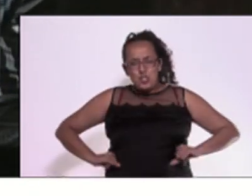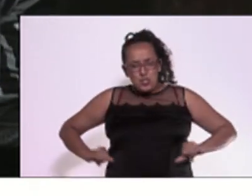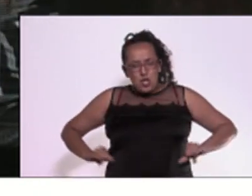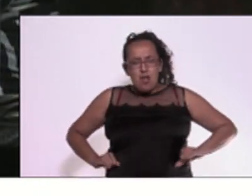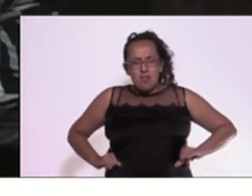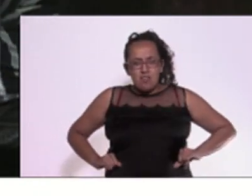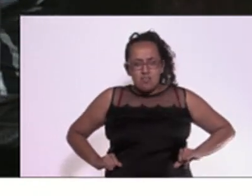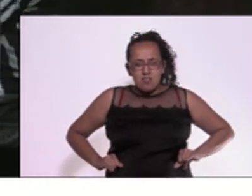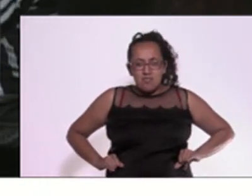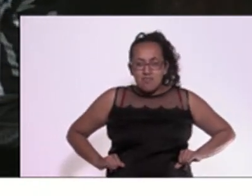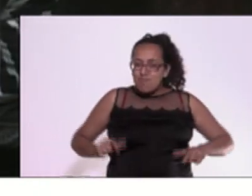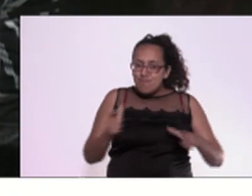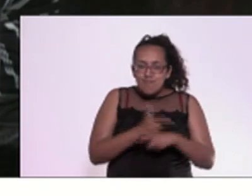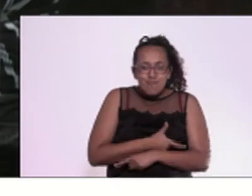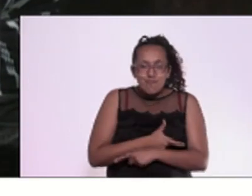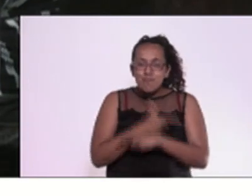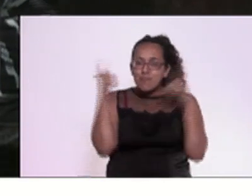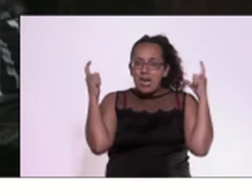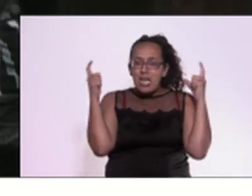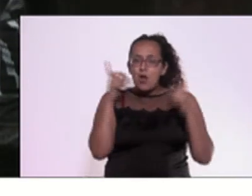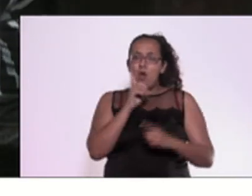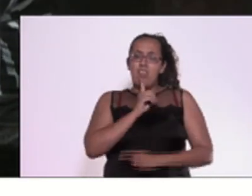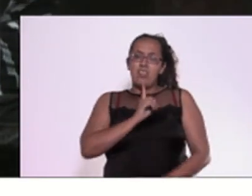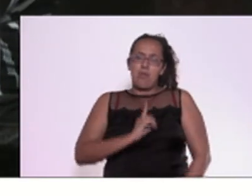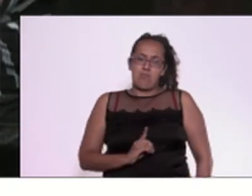de, porra, me arruma uma grana aí.